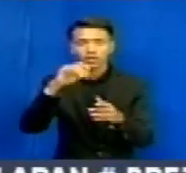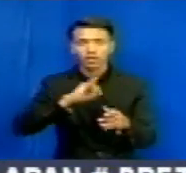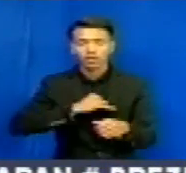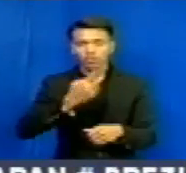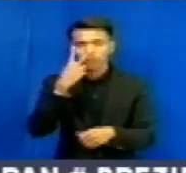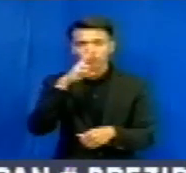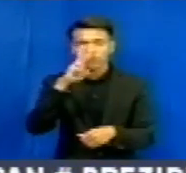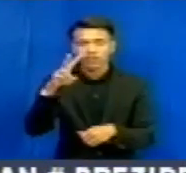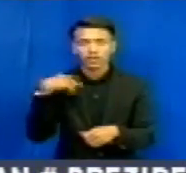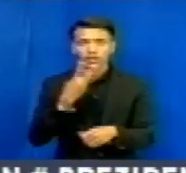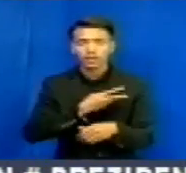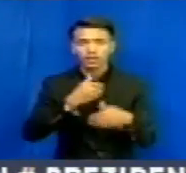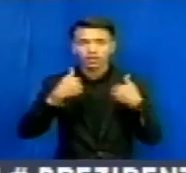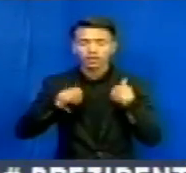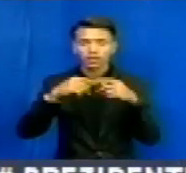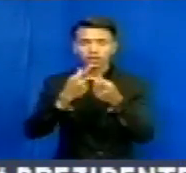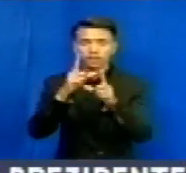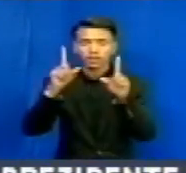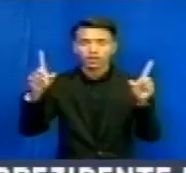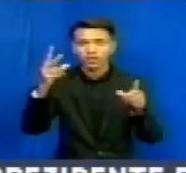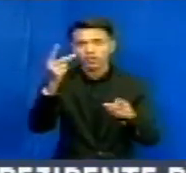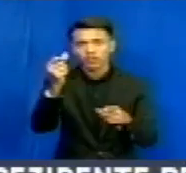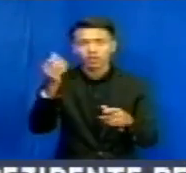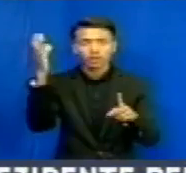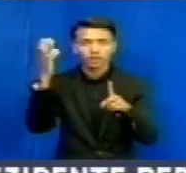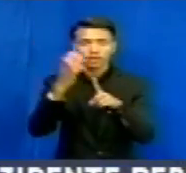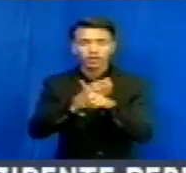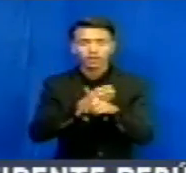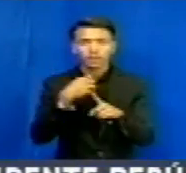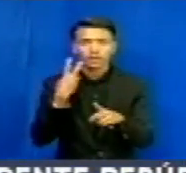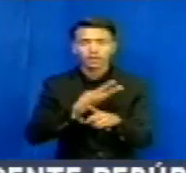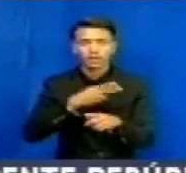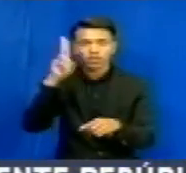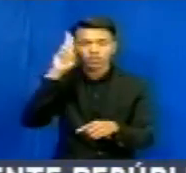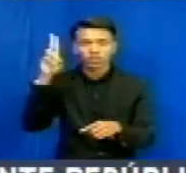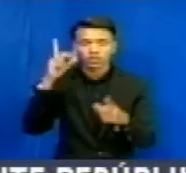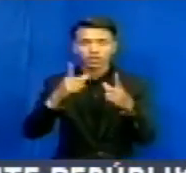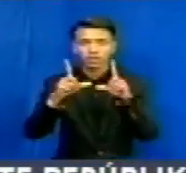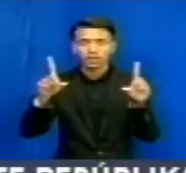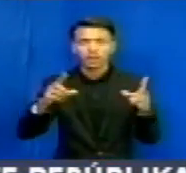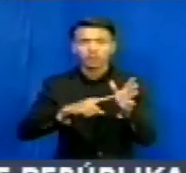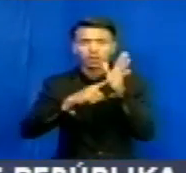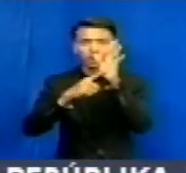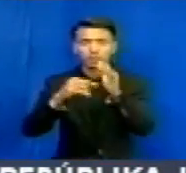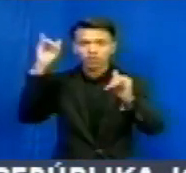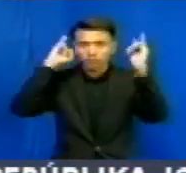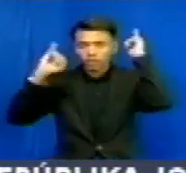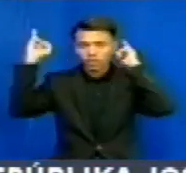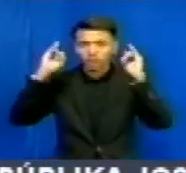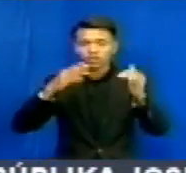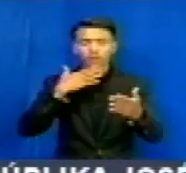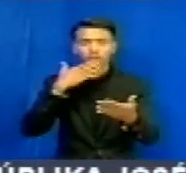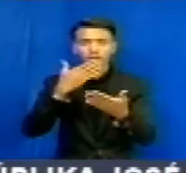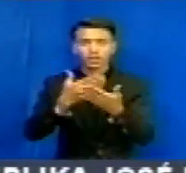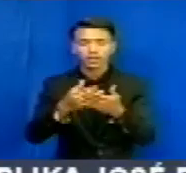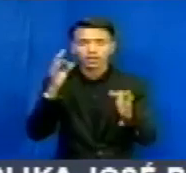katak ite he liberdade na tom boa tenebe que falta nem maka ita tu usa liberdade né a tu hato informação ainda nem com qualidade